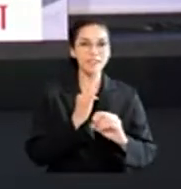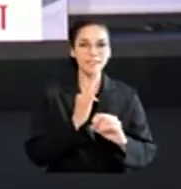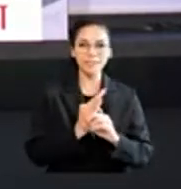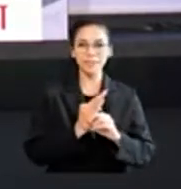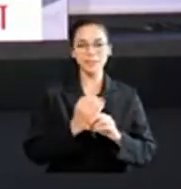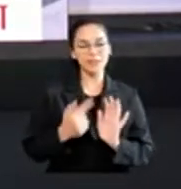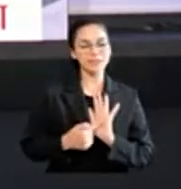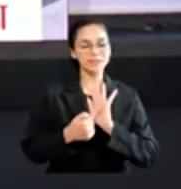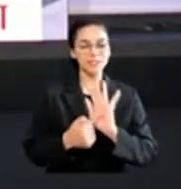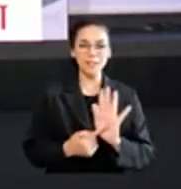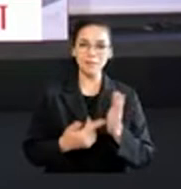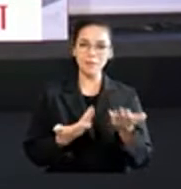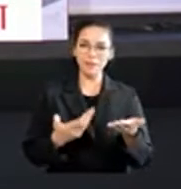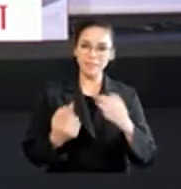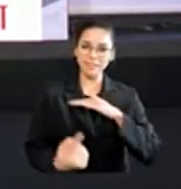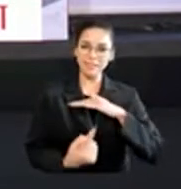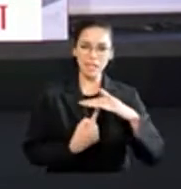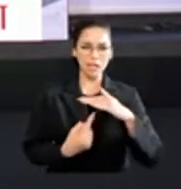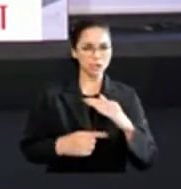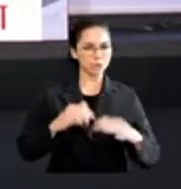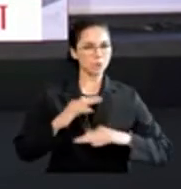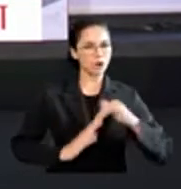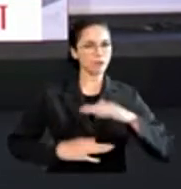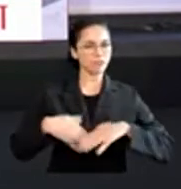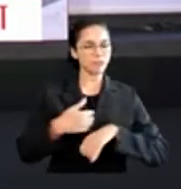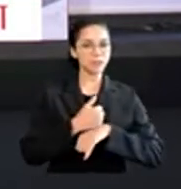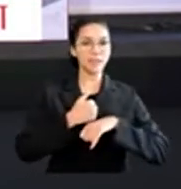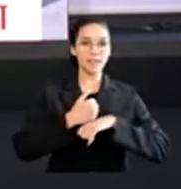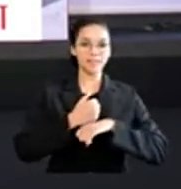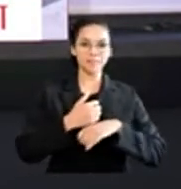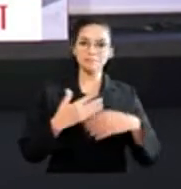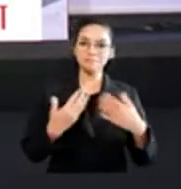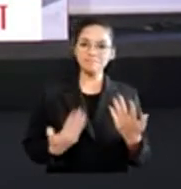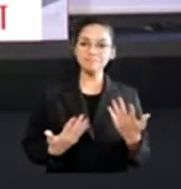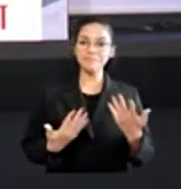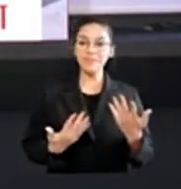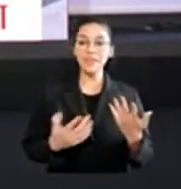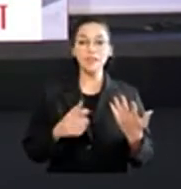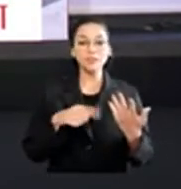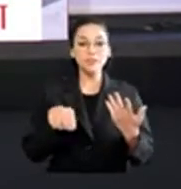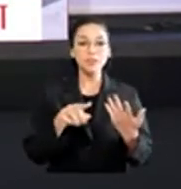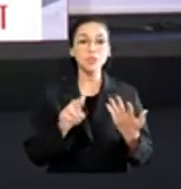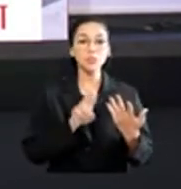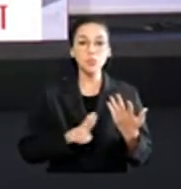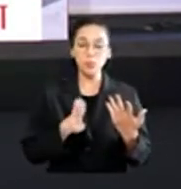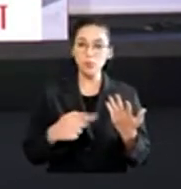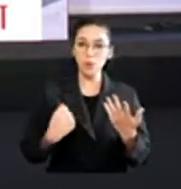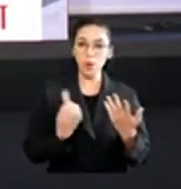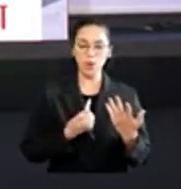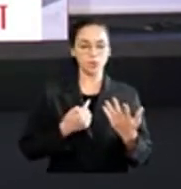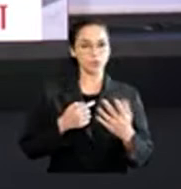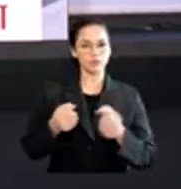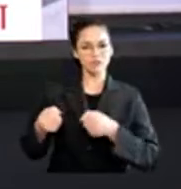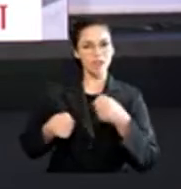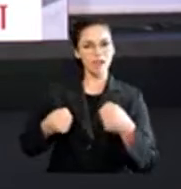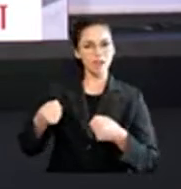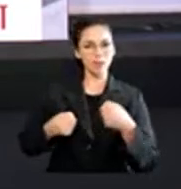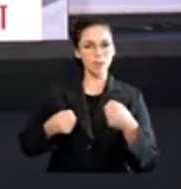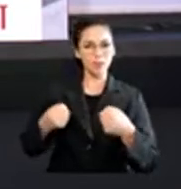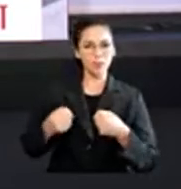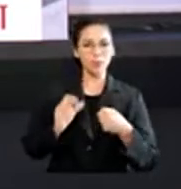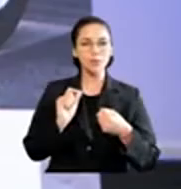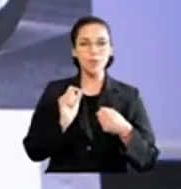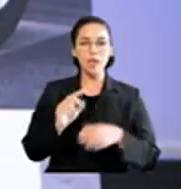nossos clientes profissionais, ou seja, aqueles que usam dos nossos veículos como ferramentas para o seu